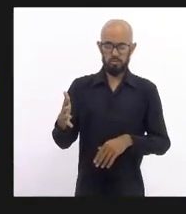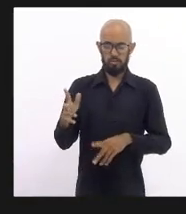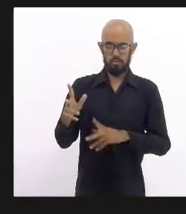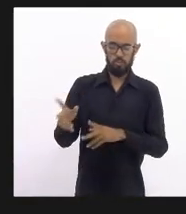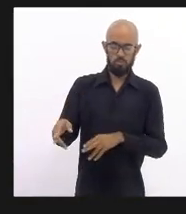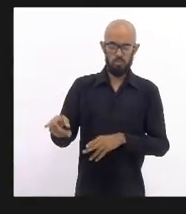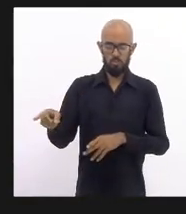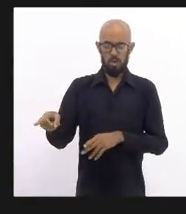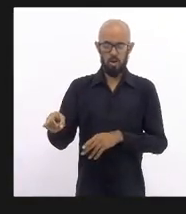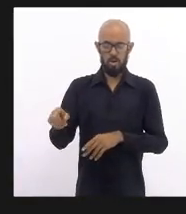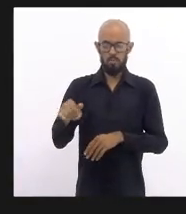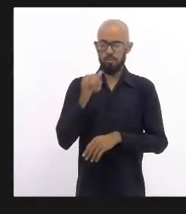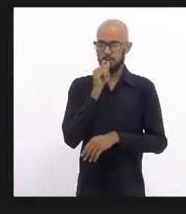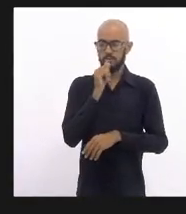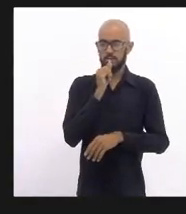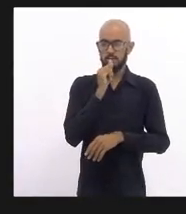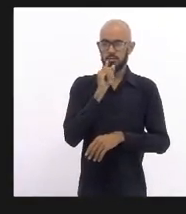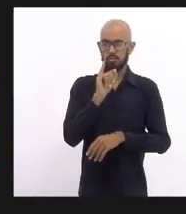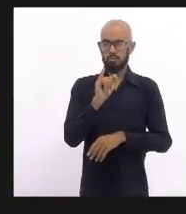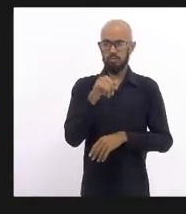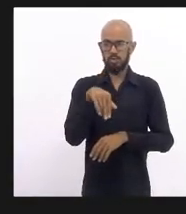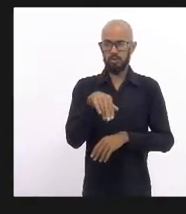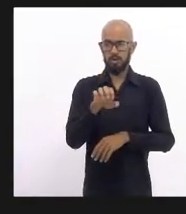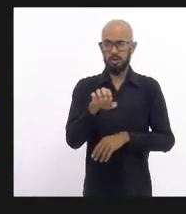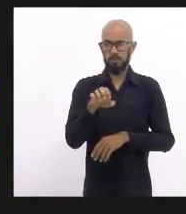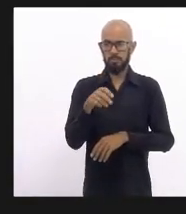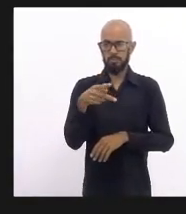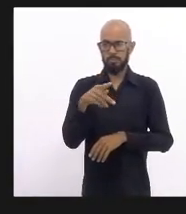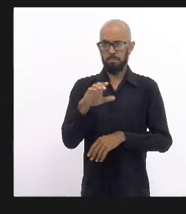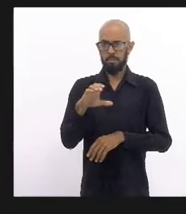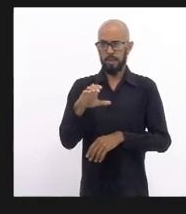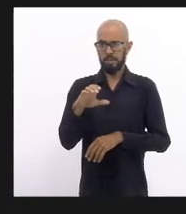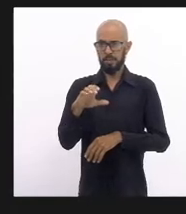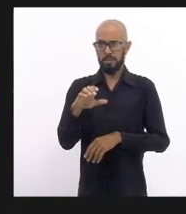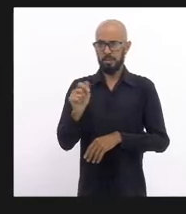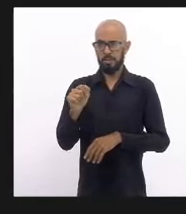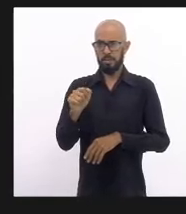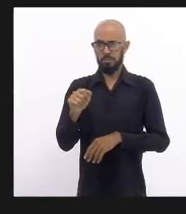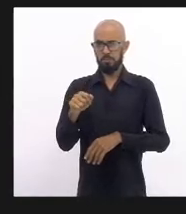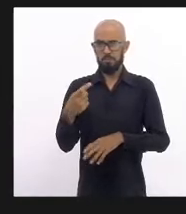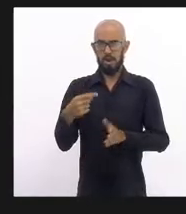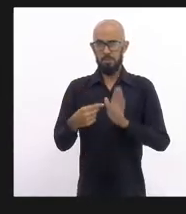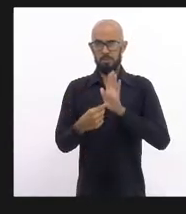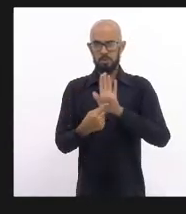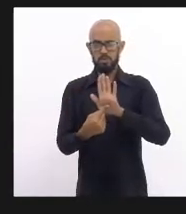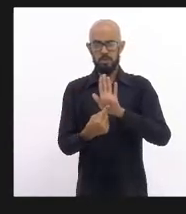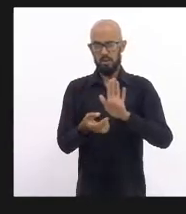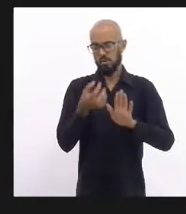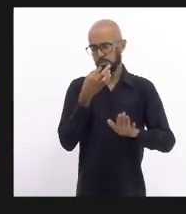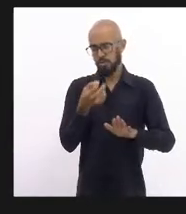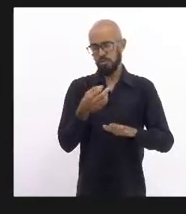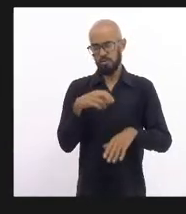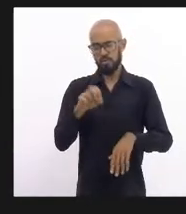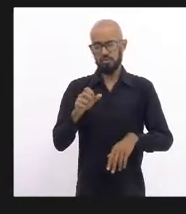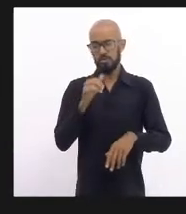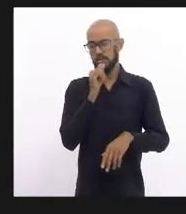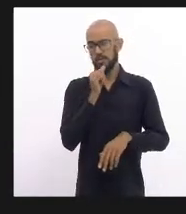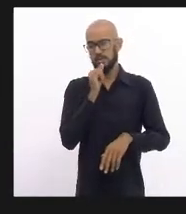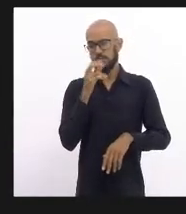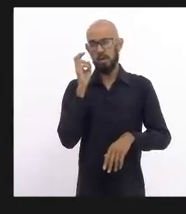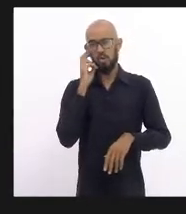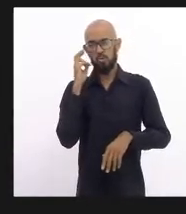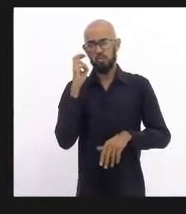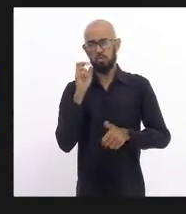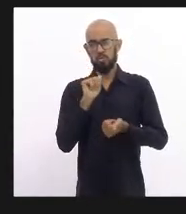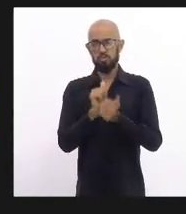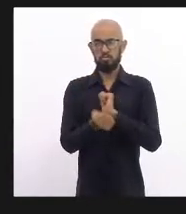baixa diligência para o INEPAC, por exemplo, e outros órgãos, para emitir parecer, no caso a cultura, ou mesmo as comissões de esporte,